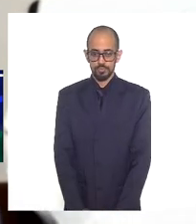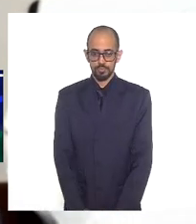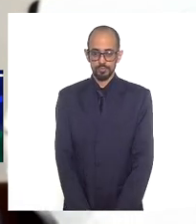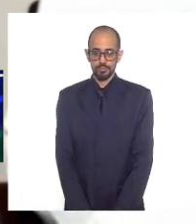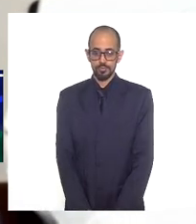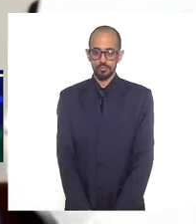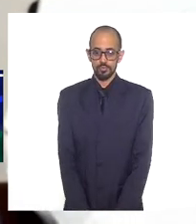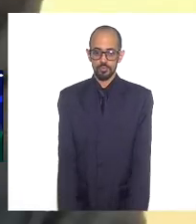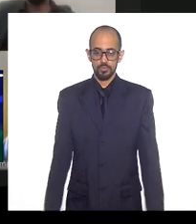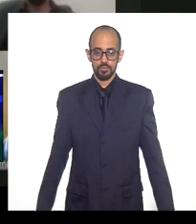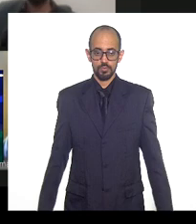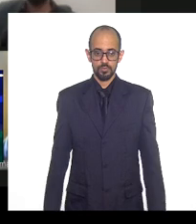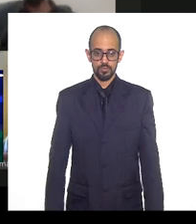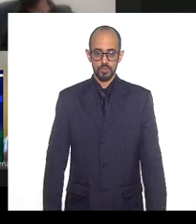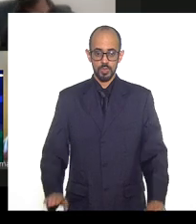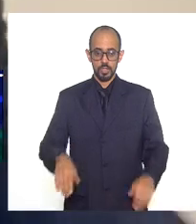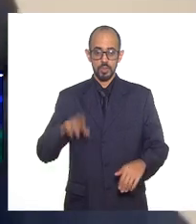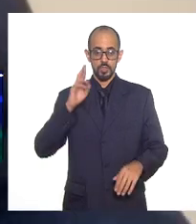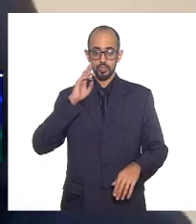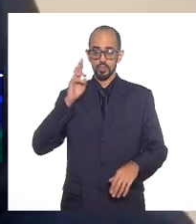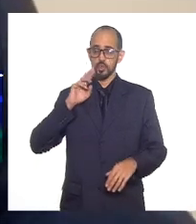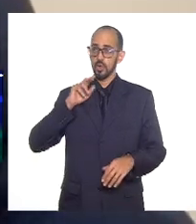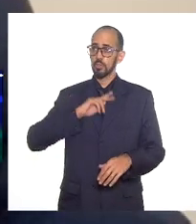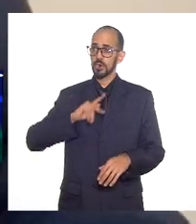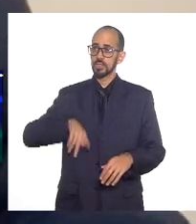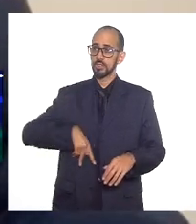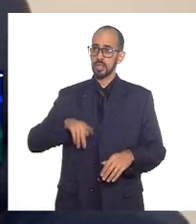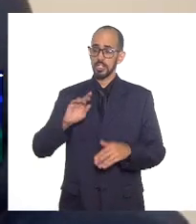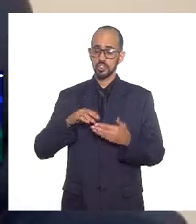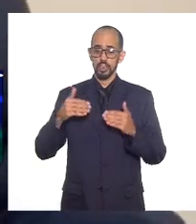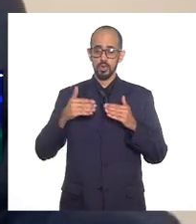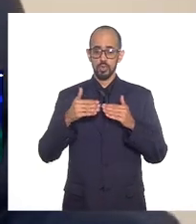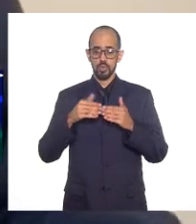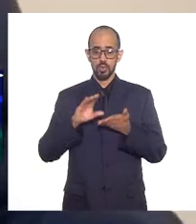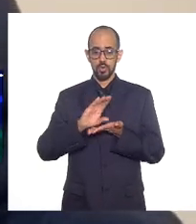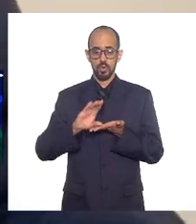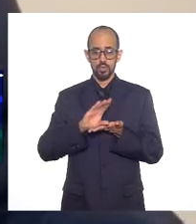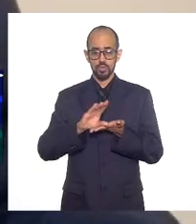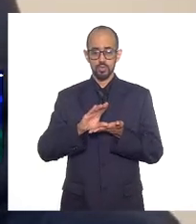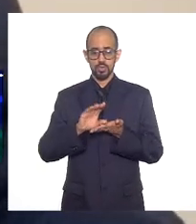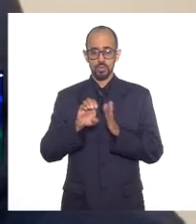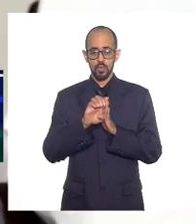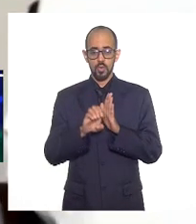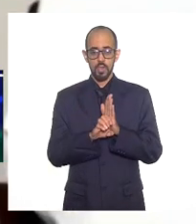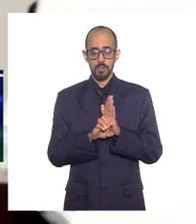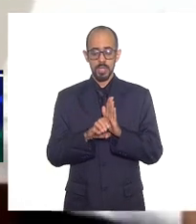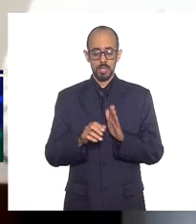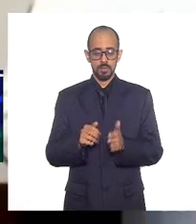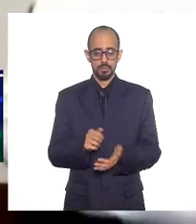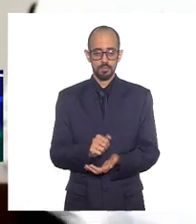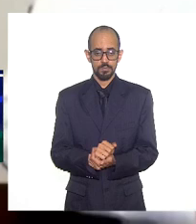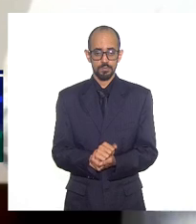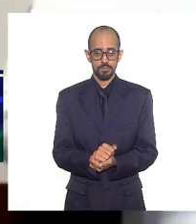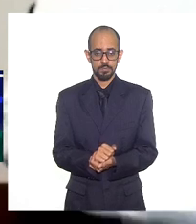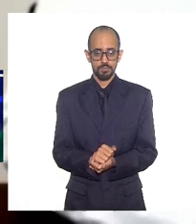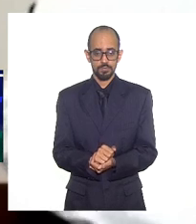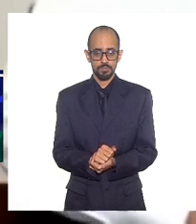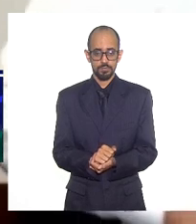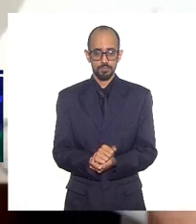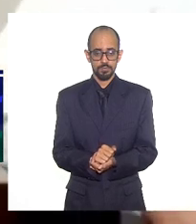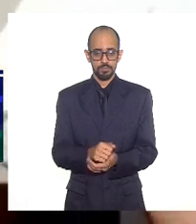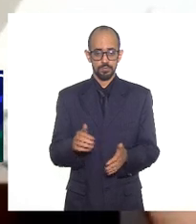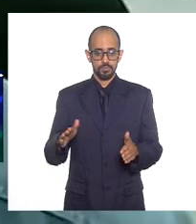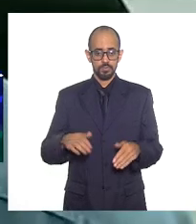Senhor presidente, o parecer é pela constitucionalidade com emenda. Da Comissão de Transportes. Votos divergentes,